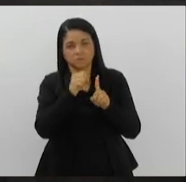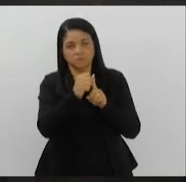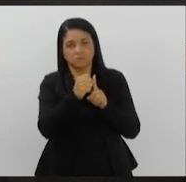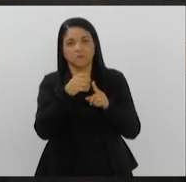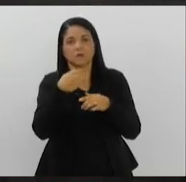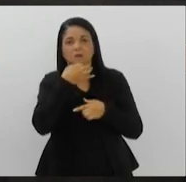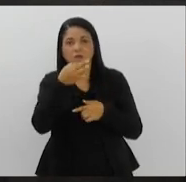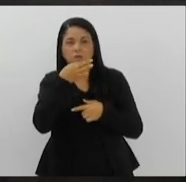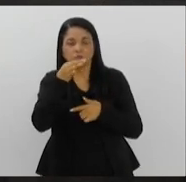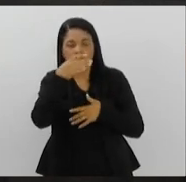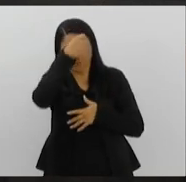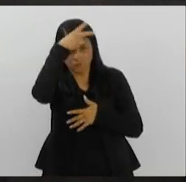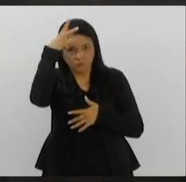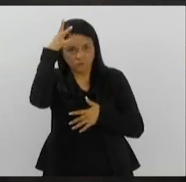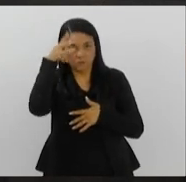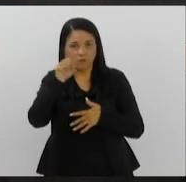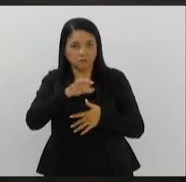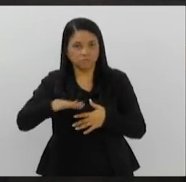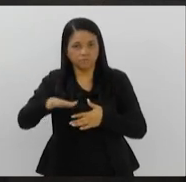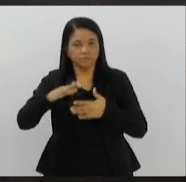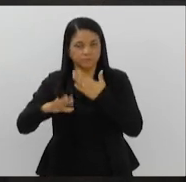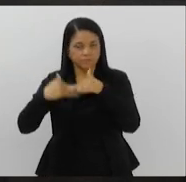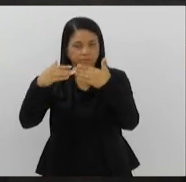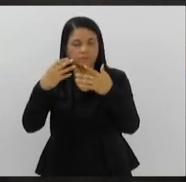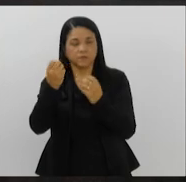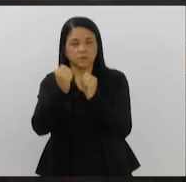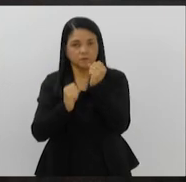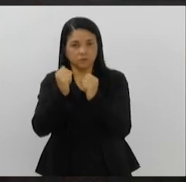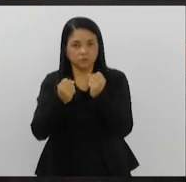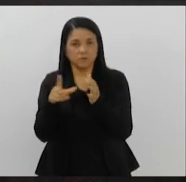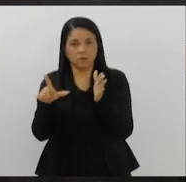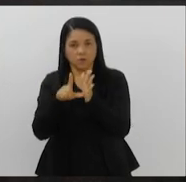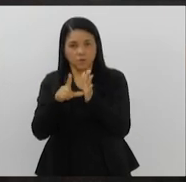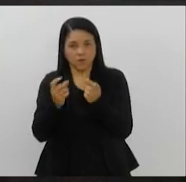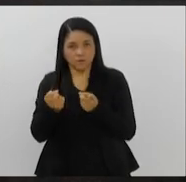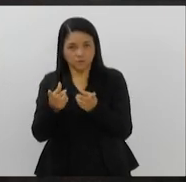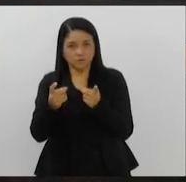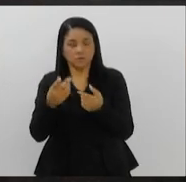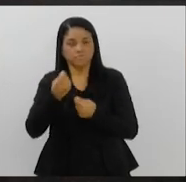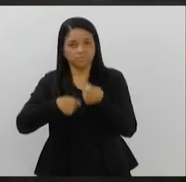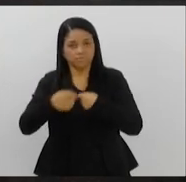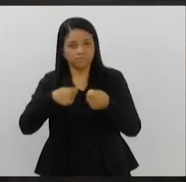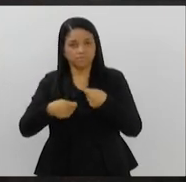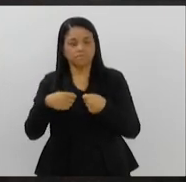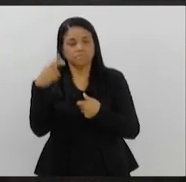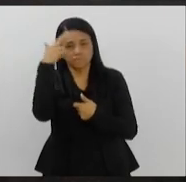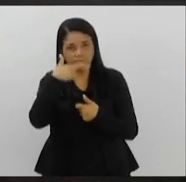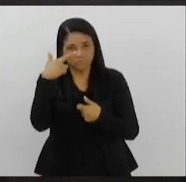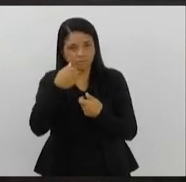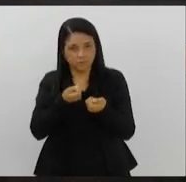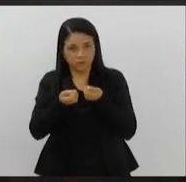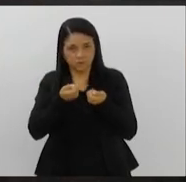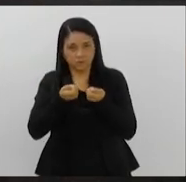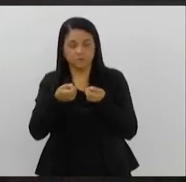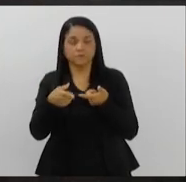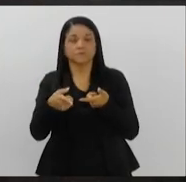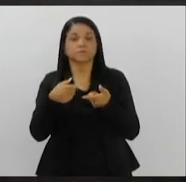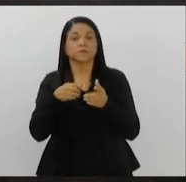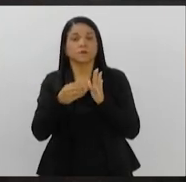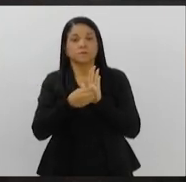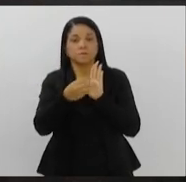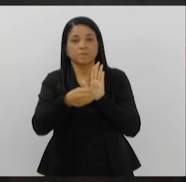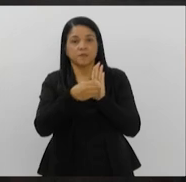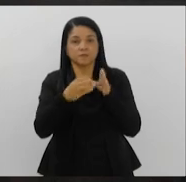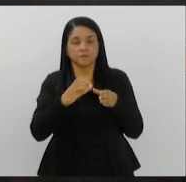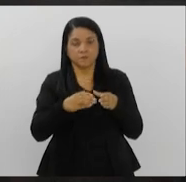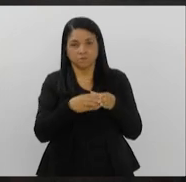municipais, desenvolvimento regional, da economia, indústria e comércio, orçamento, fiscalização financeira e controle. Para emitir parecer pela Comissão de